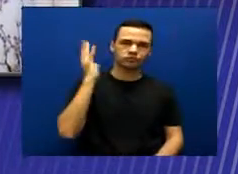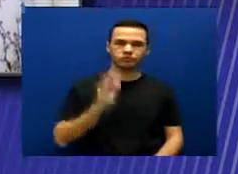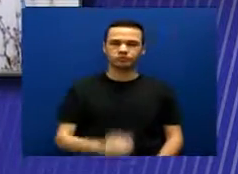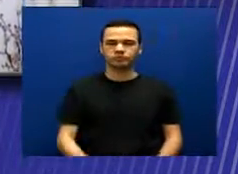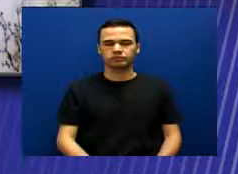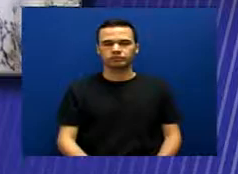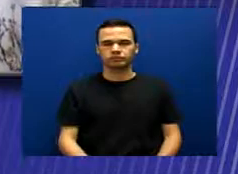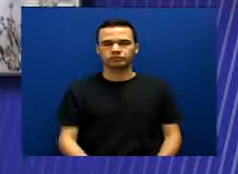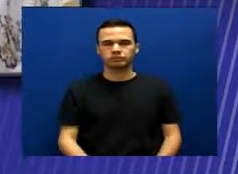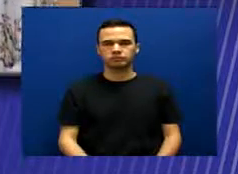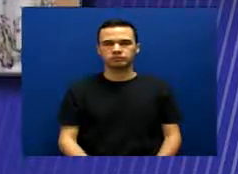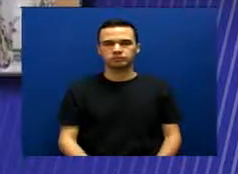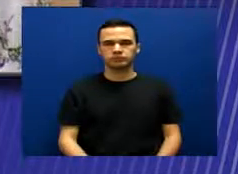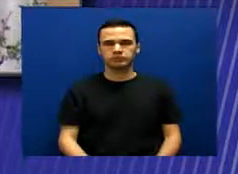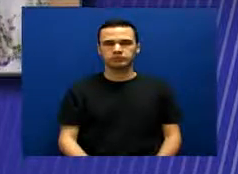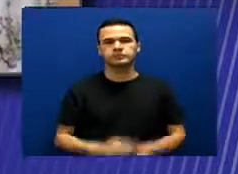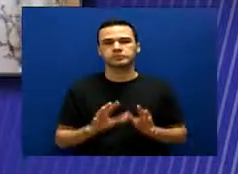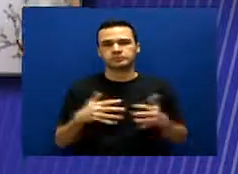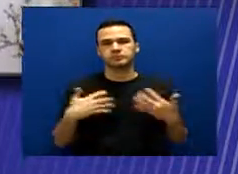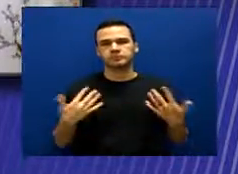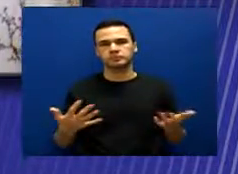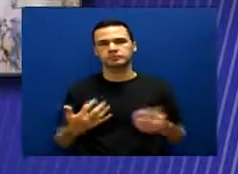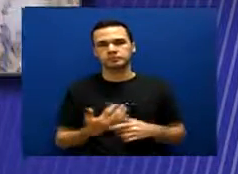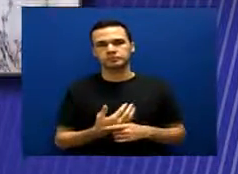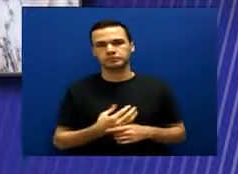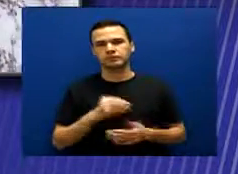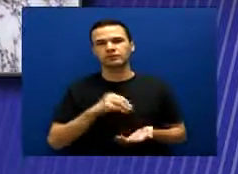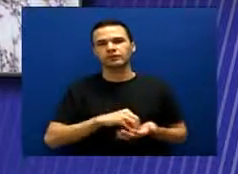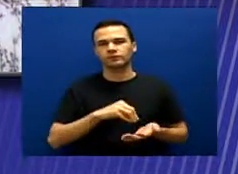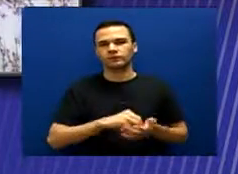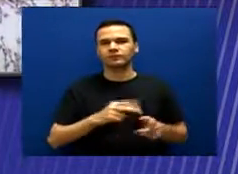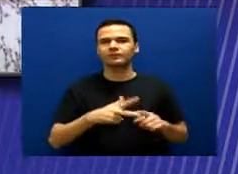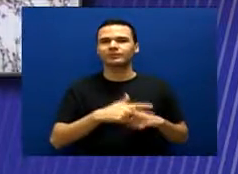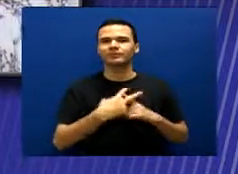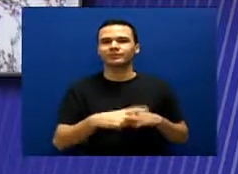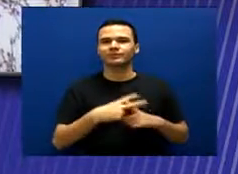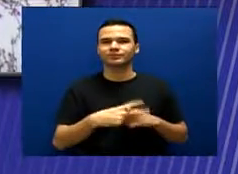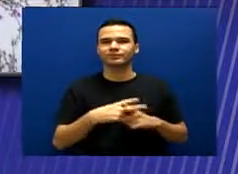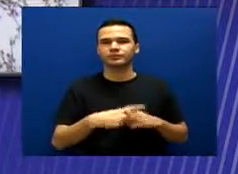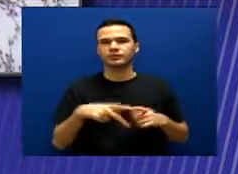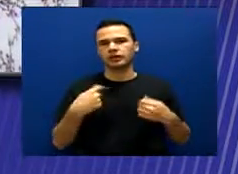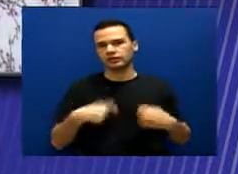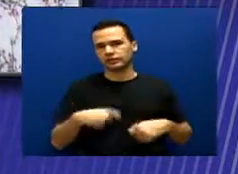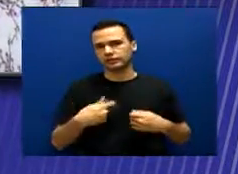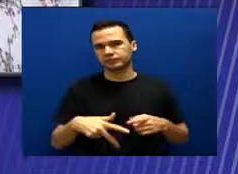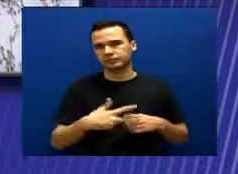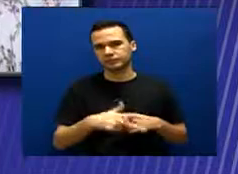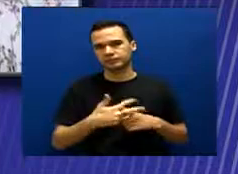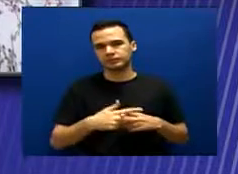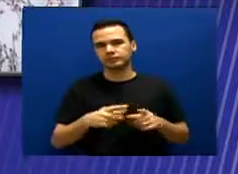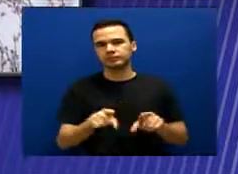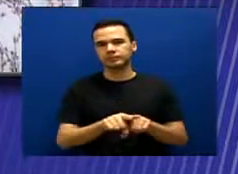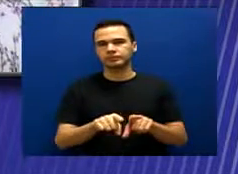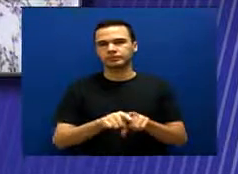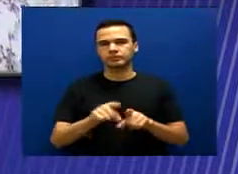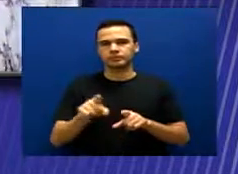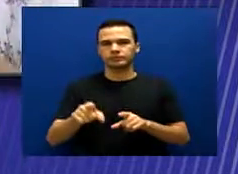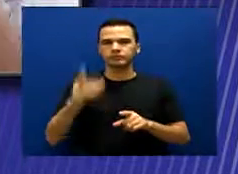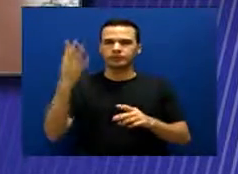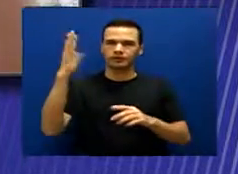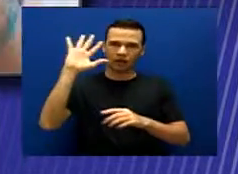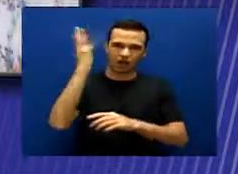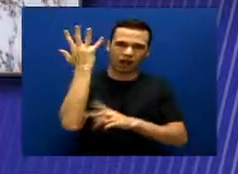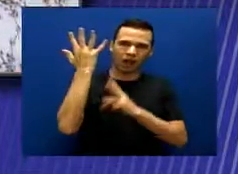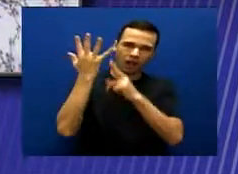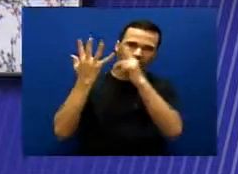foi? Então, veja bem, isso é uma falta de manutenção. Mas também, precisa ter manutenção. Sim. E até o número de podas, né? Depois